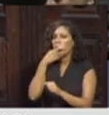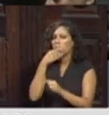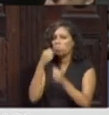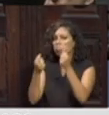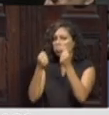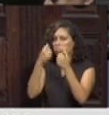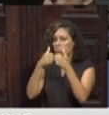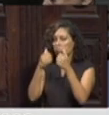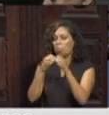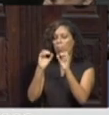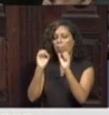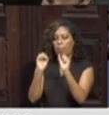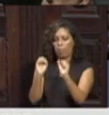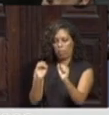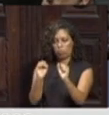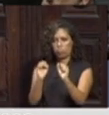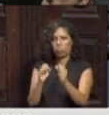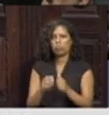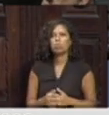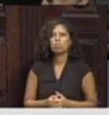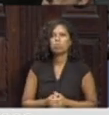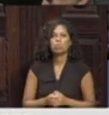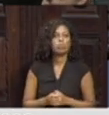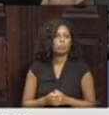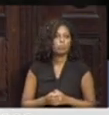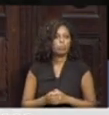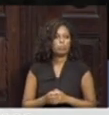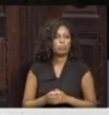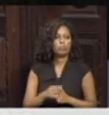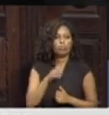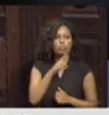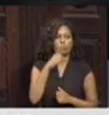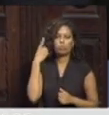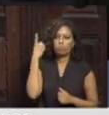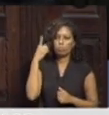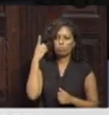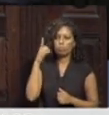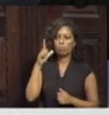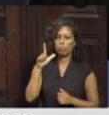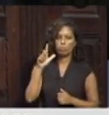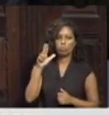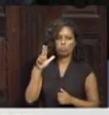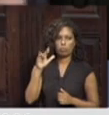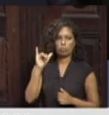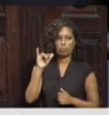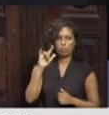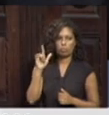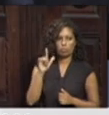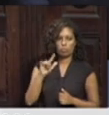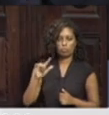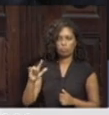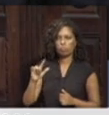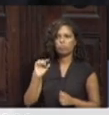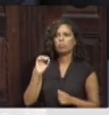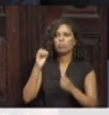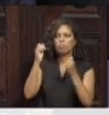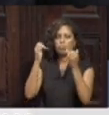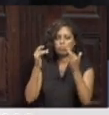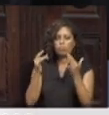da pessoa com deficiência. Senhor presidente, encaminho o voto contrário